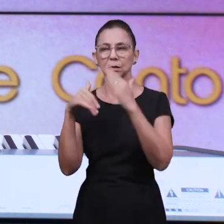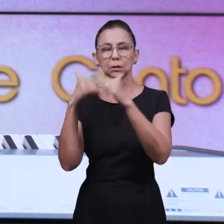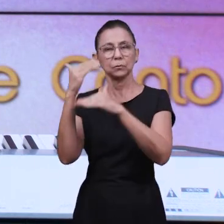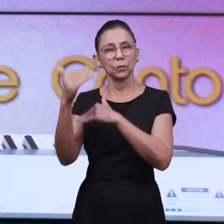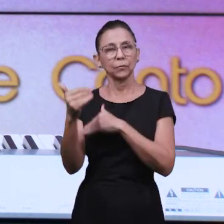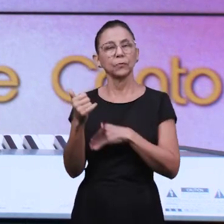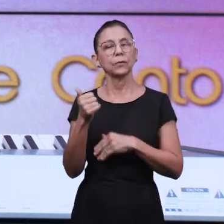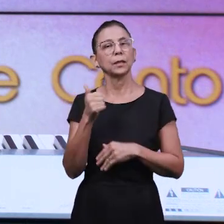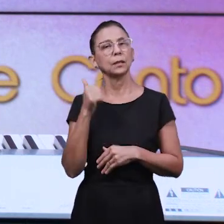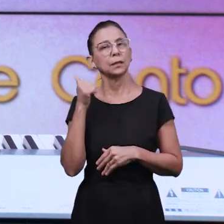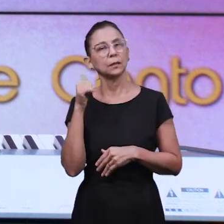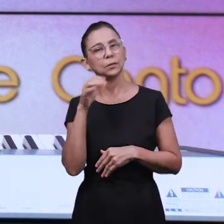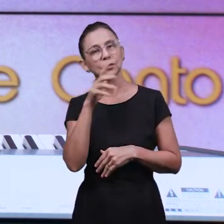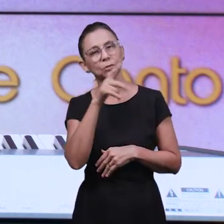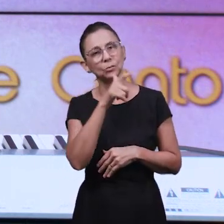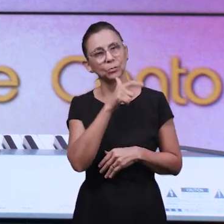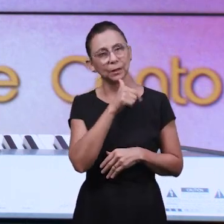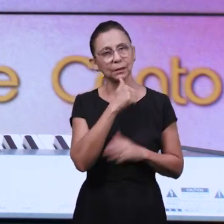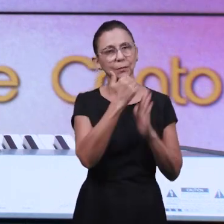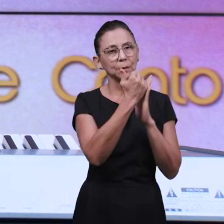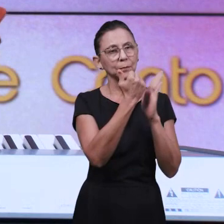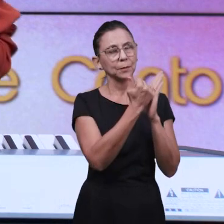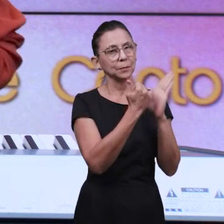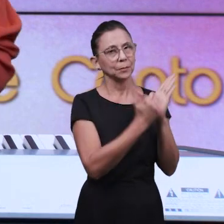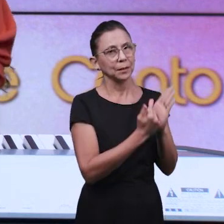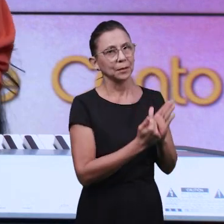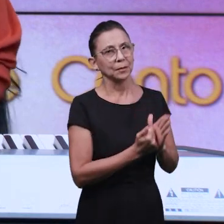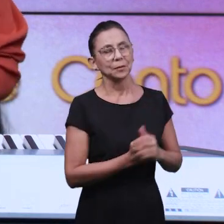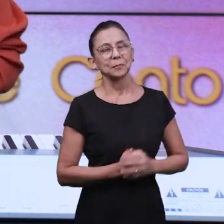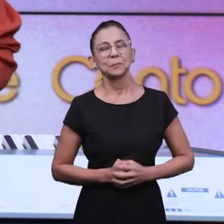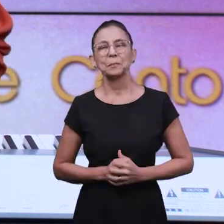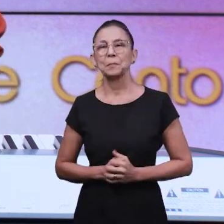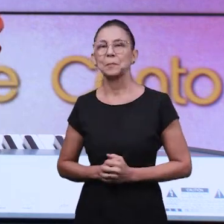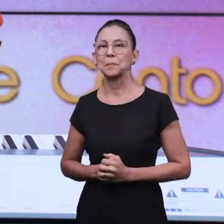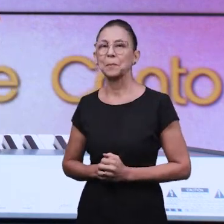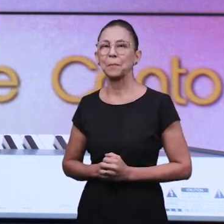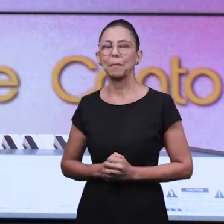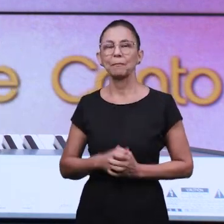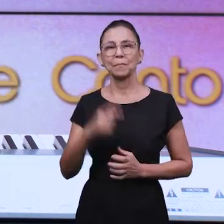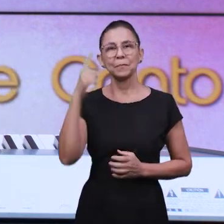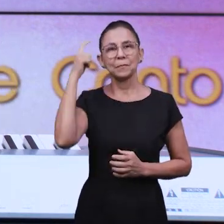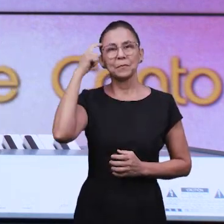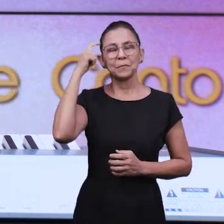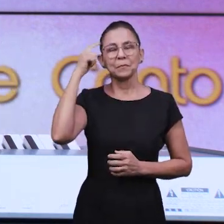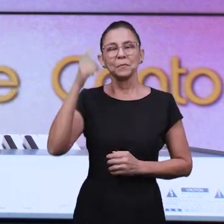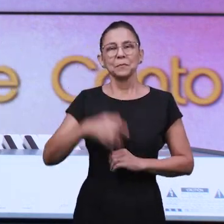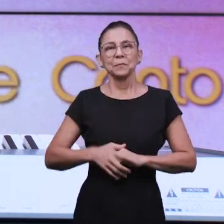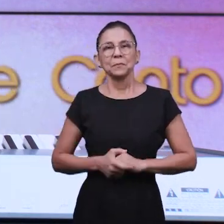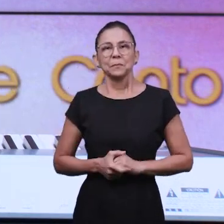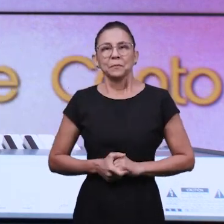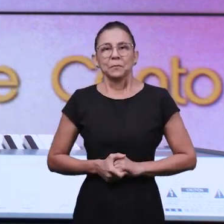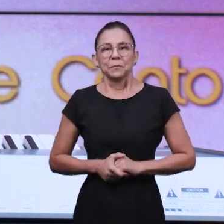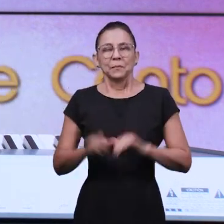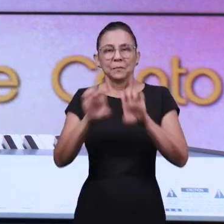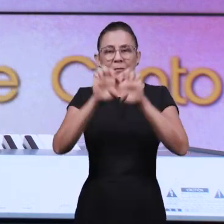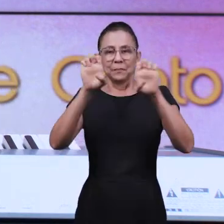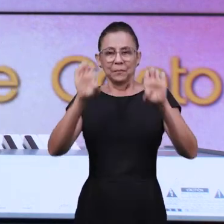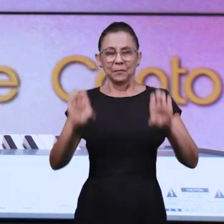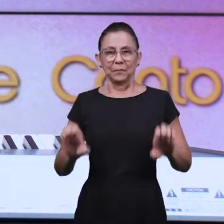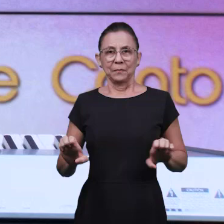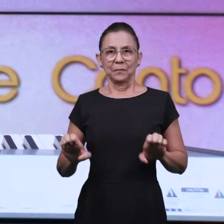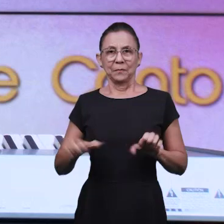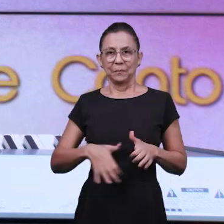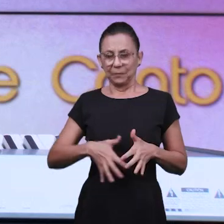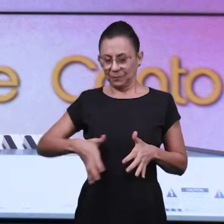trabalho passo a passo para que a evolução seja eficaz. Então, nós vamos pensar na estrutura intercostal e peço para os